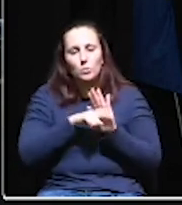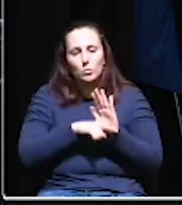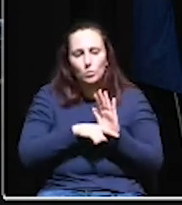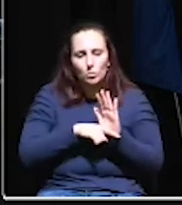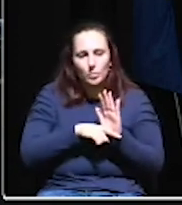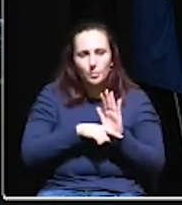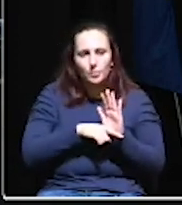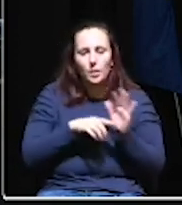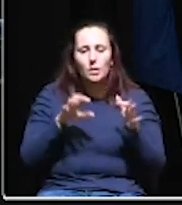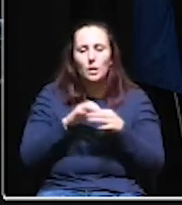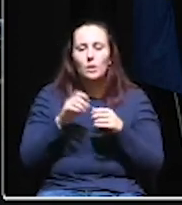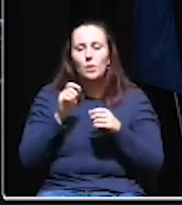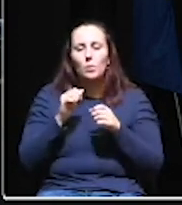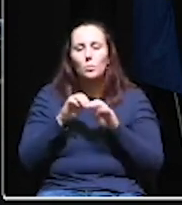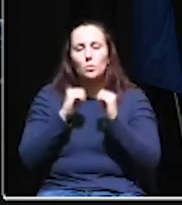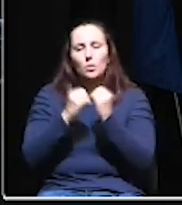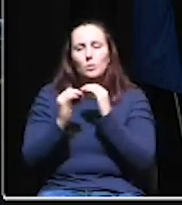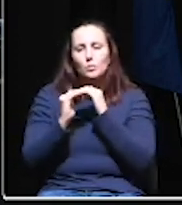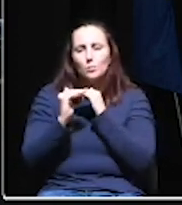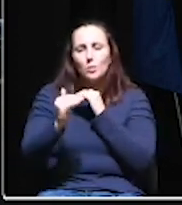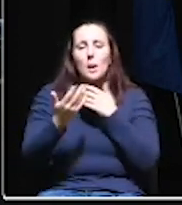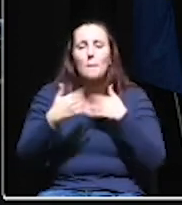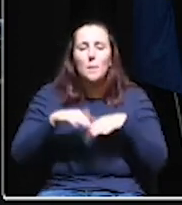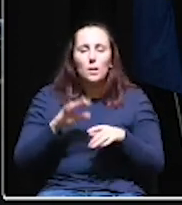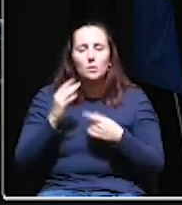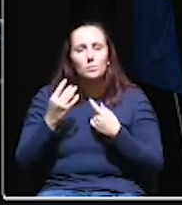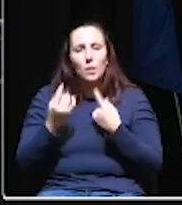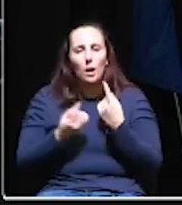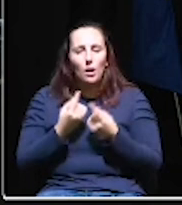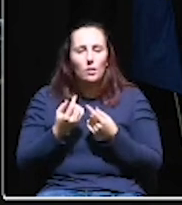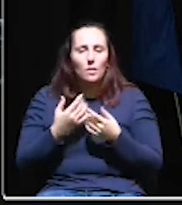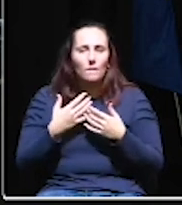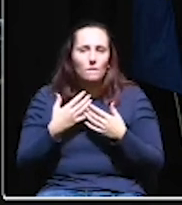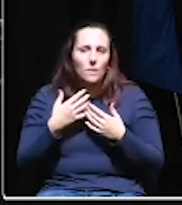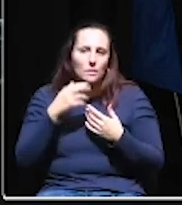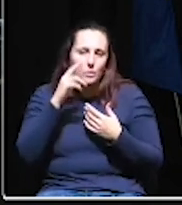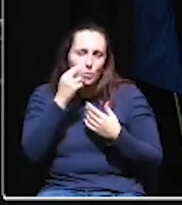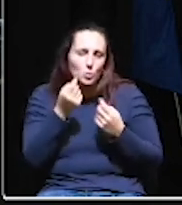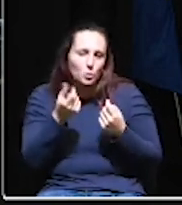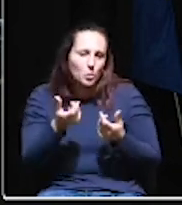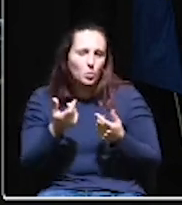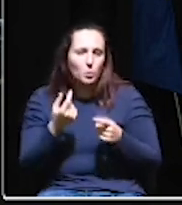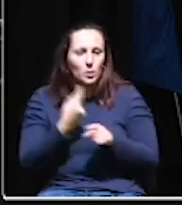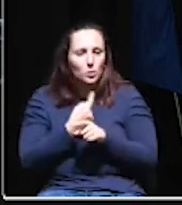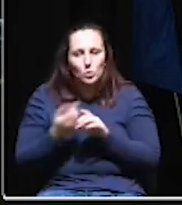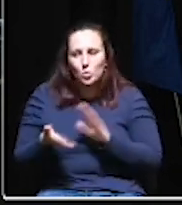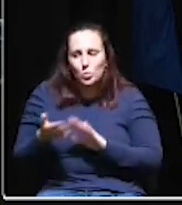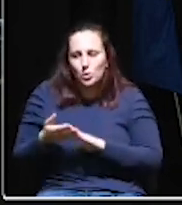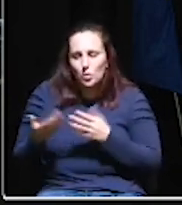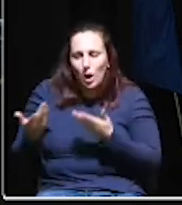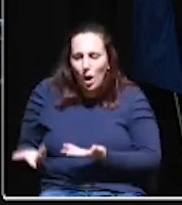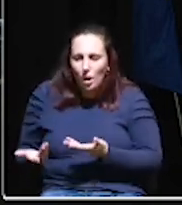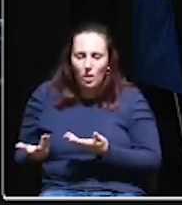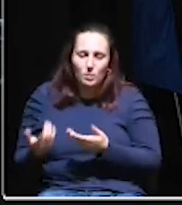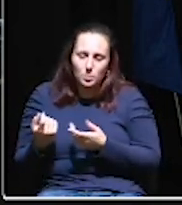sobre uma cidade sustentável. Parecem-nos, contudo, pouco ambiciosas e pequenas para a urgência da transição ecológica que